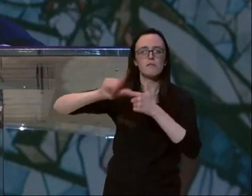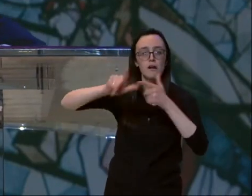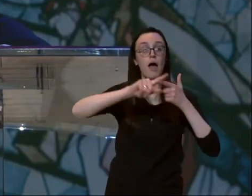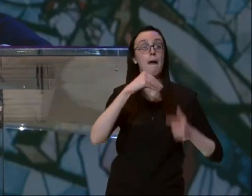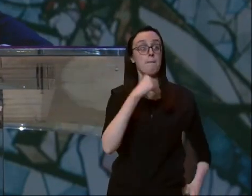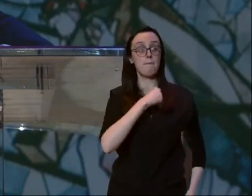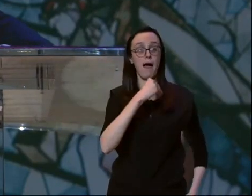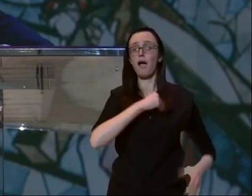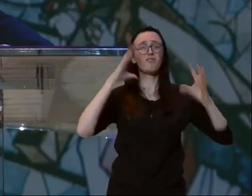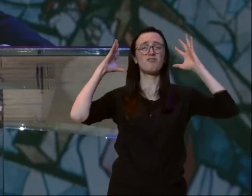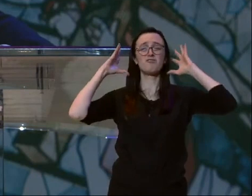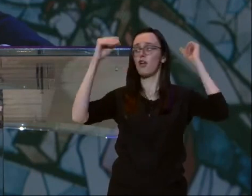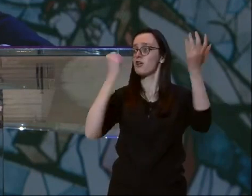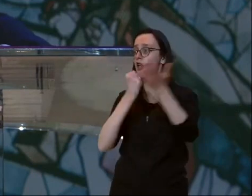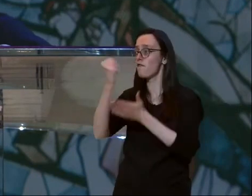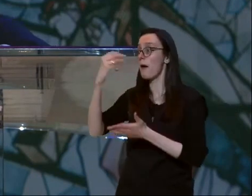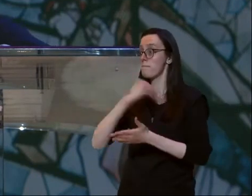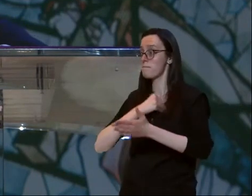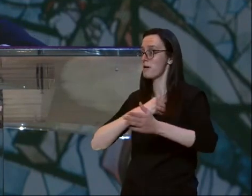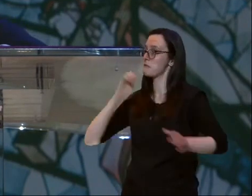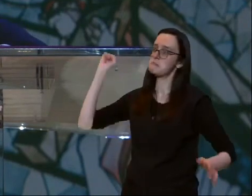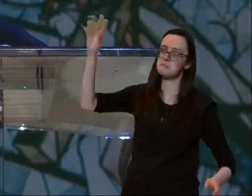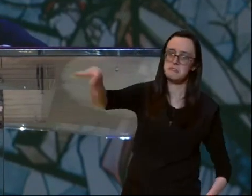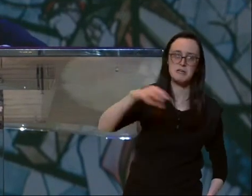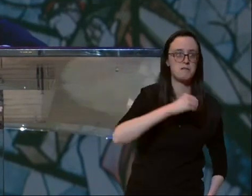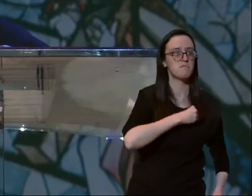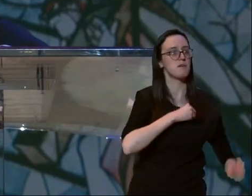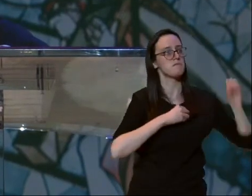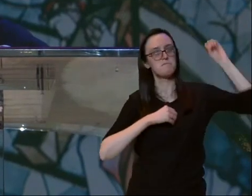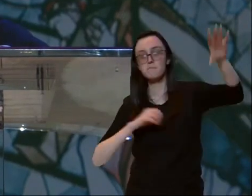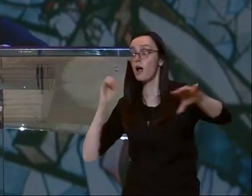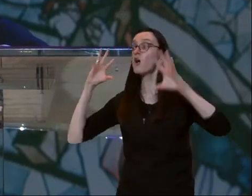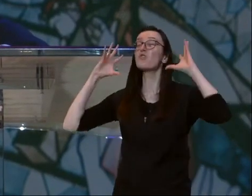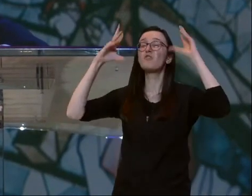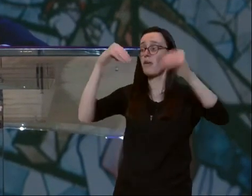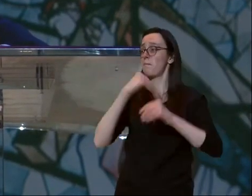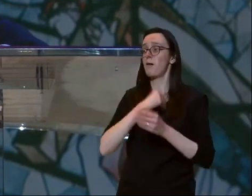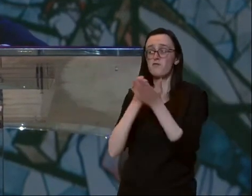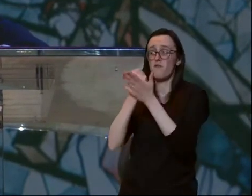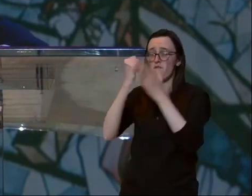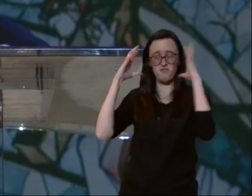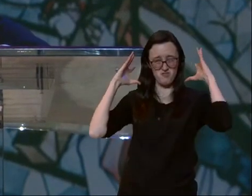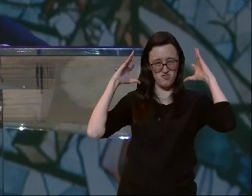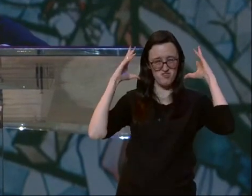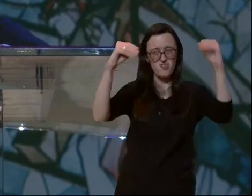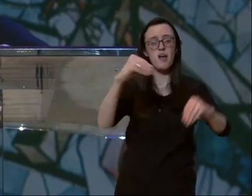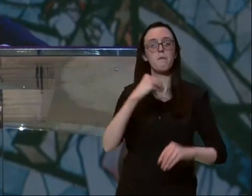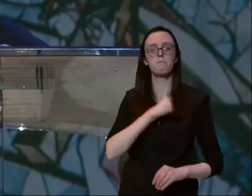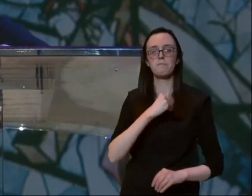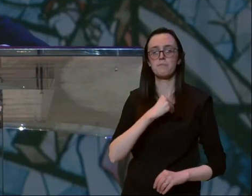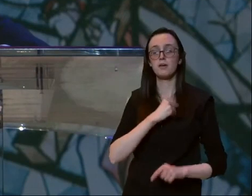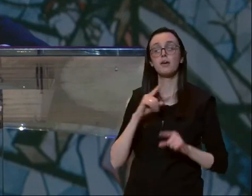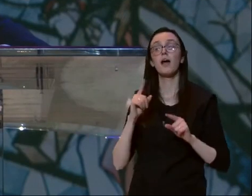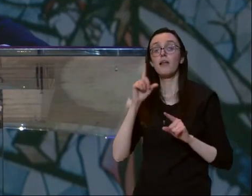pecado acertou todo mundo. Alcançou todo mundo. E todo mundo tem um